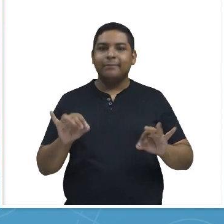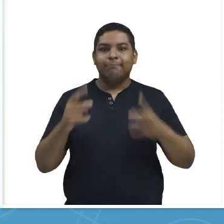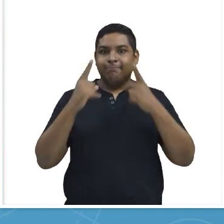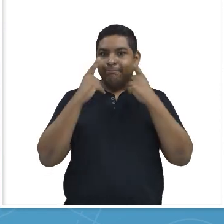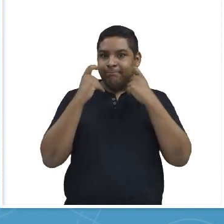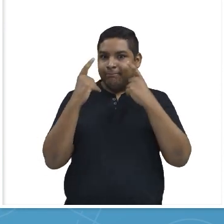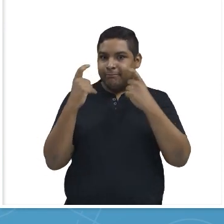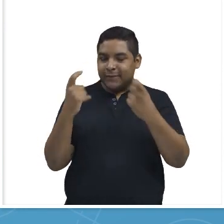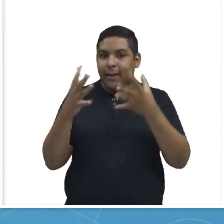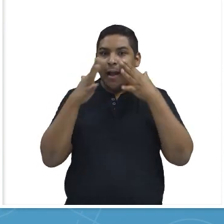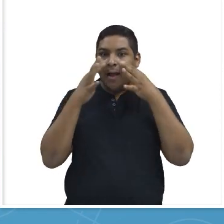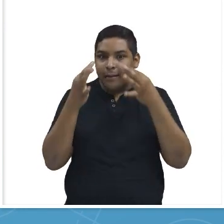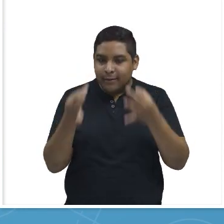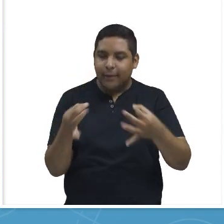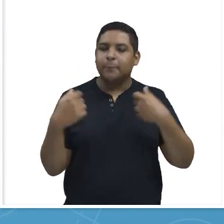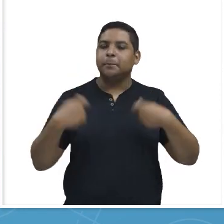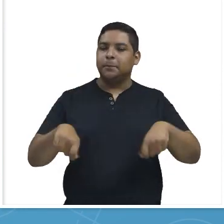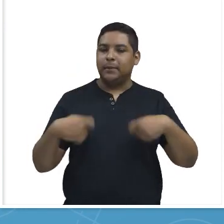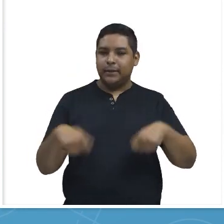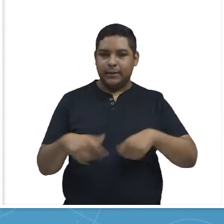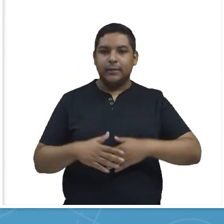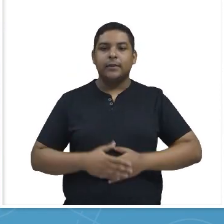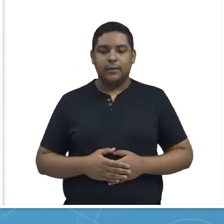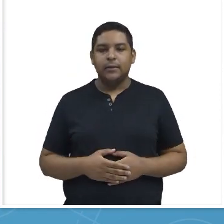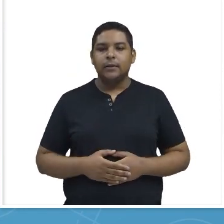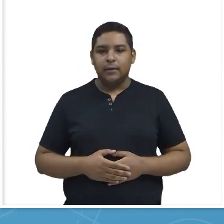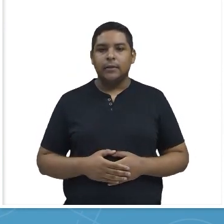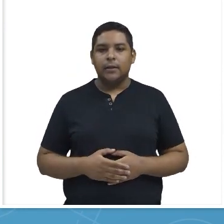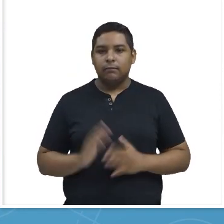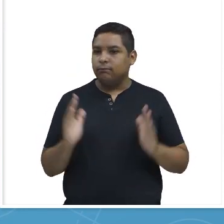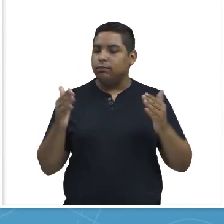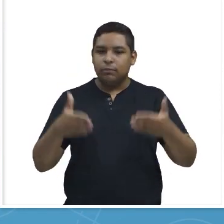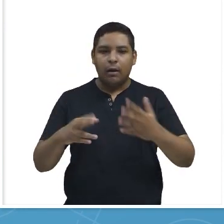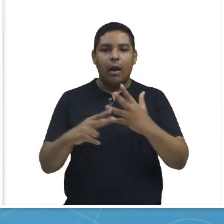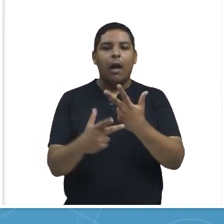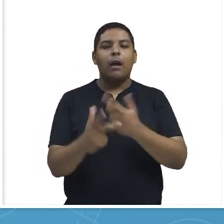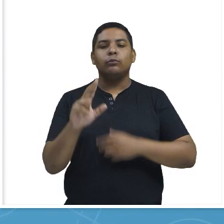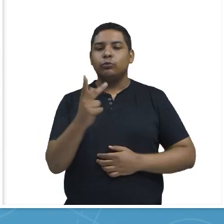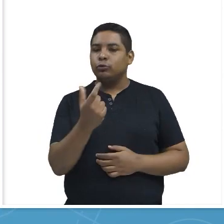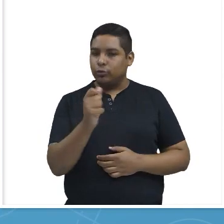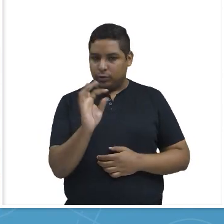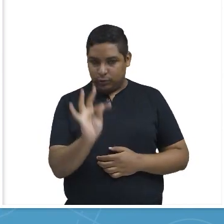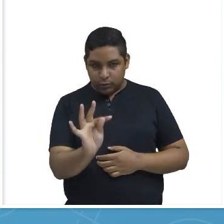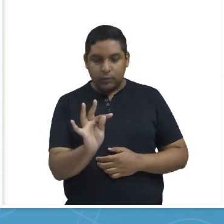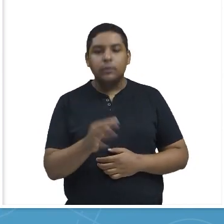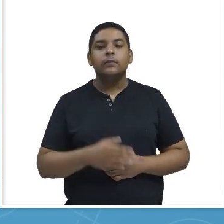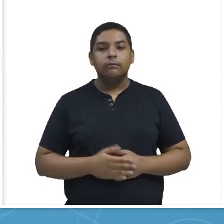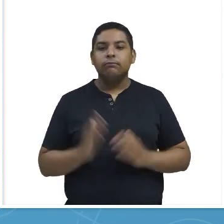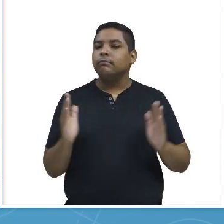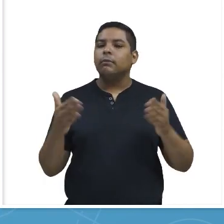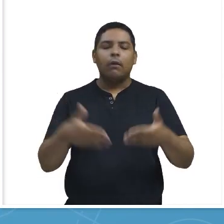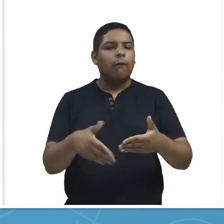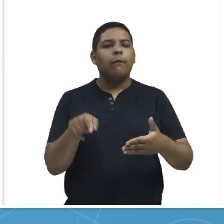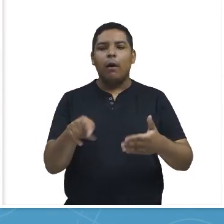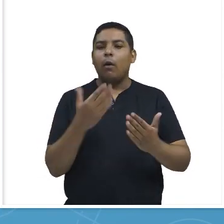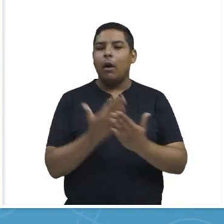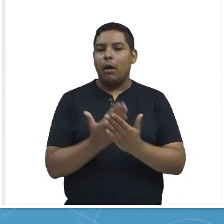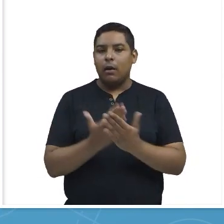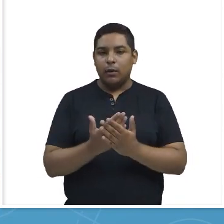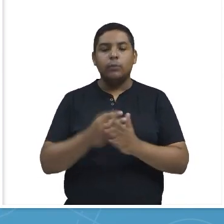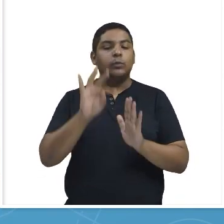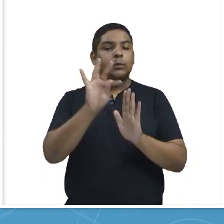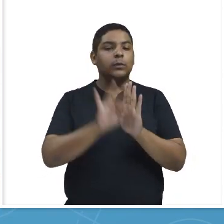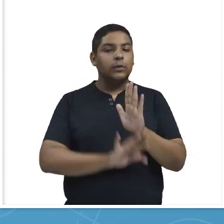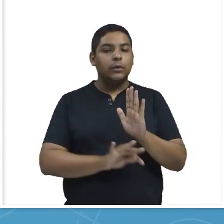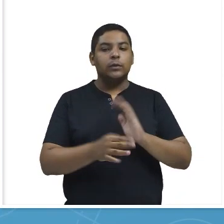bastante atentos, ok? Se concentrem, dê uma paradinha aí no chat e se concentrem aqui na aula junto comigo. Vamos dar uma olhadinha no pequeno texto